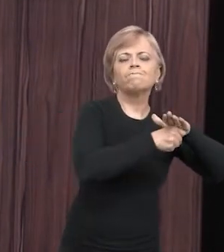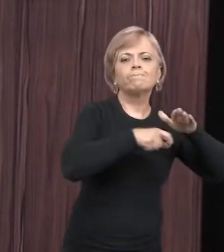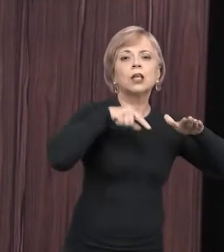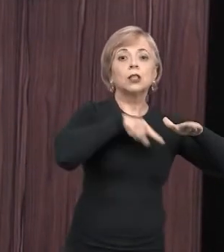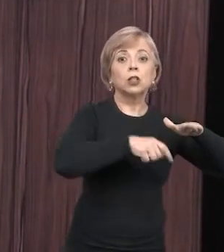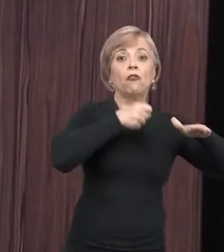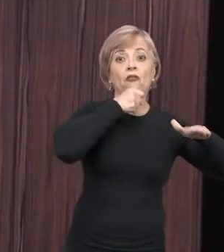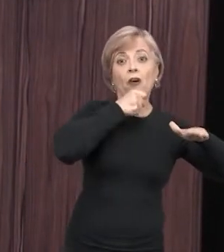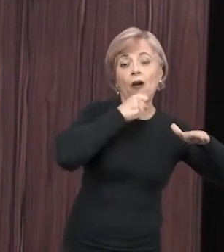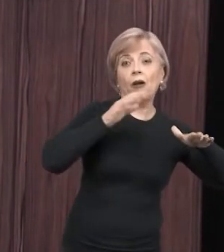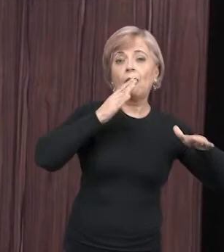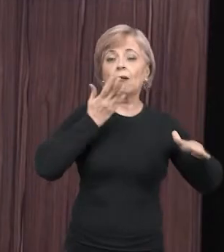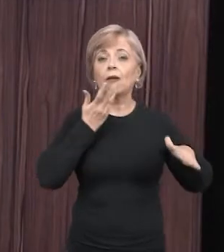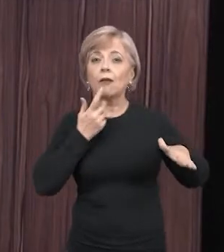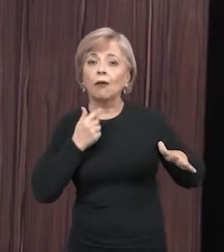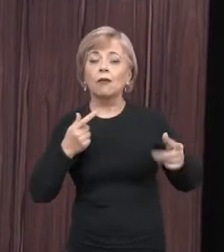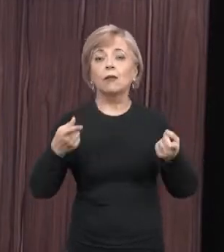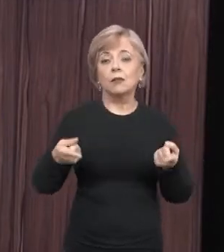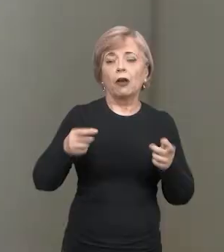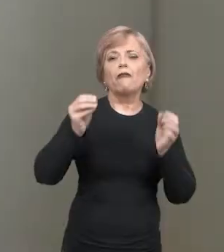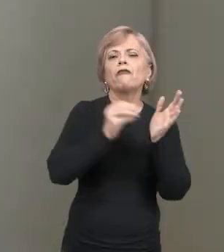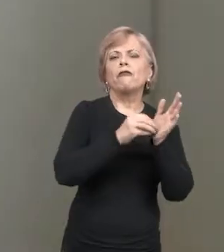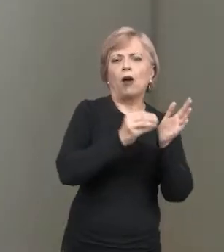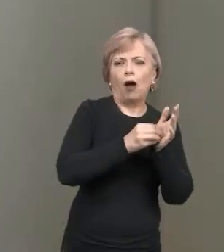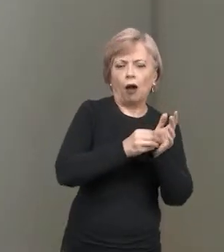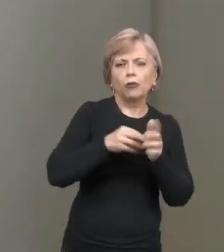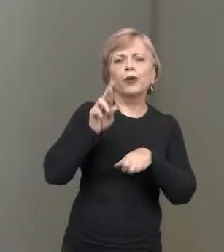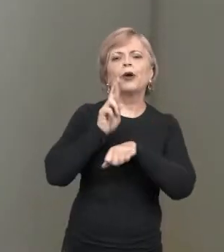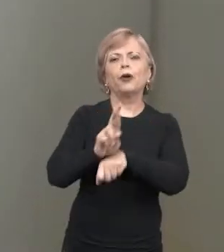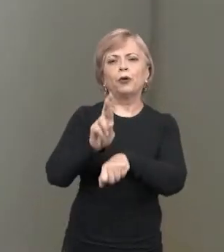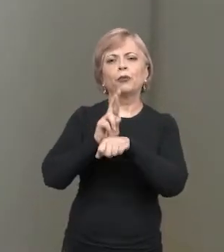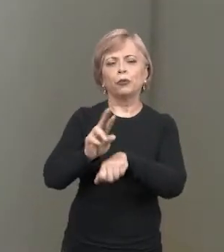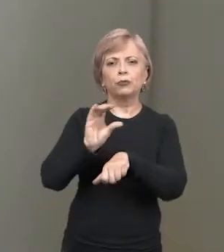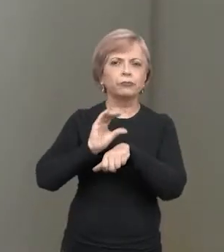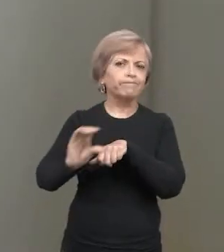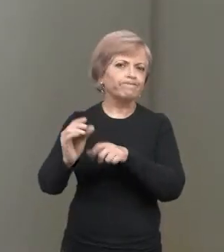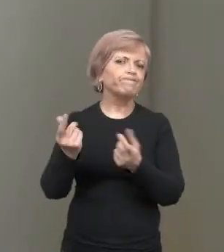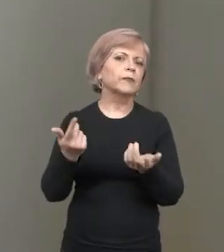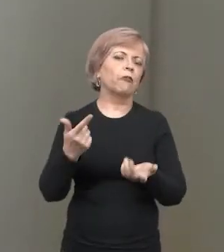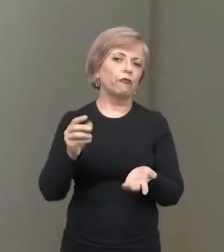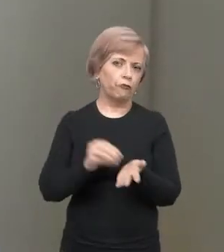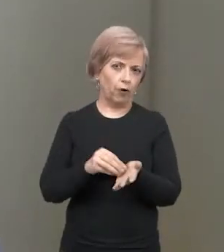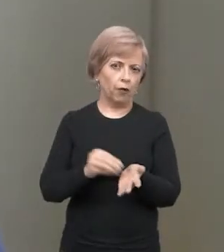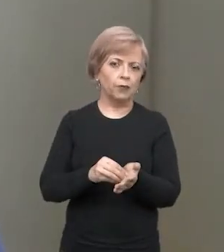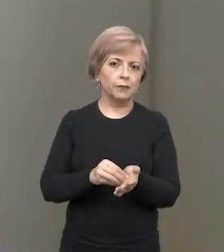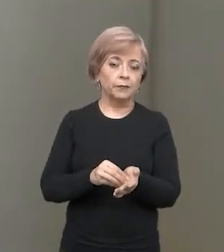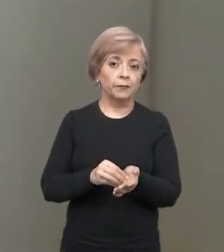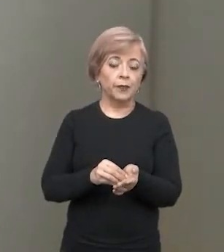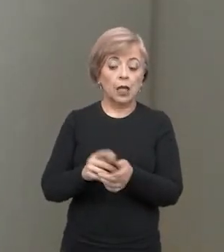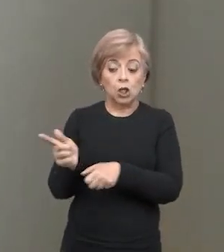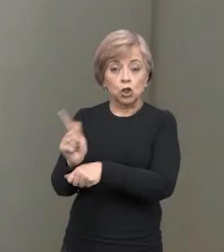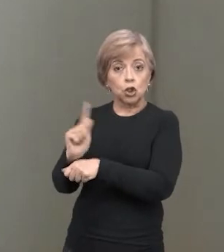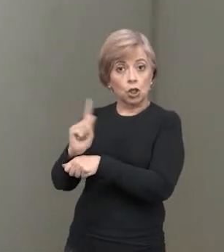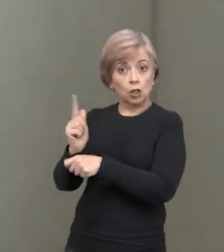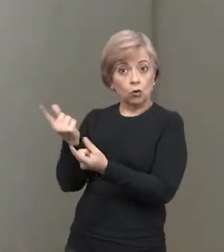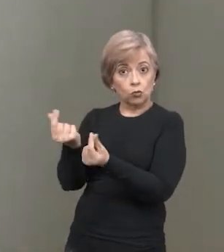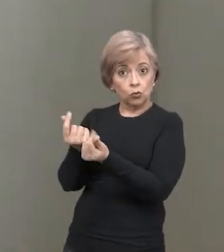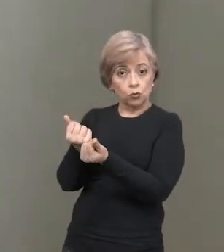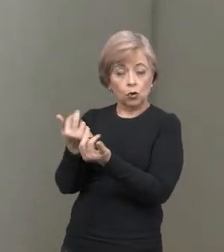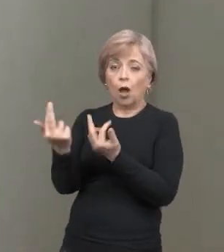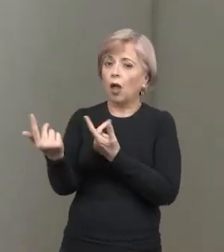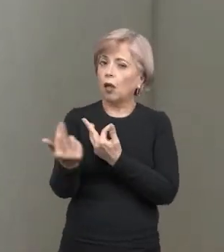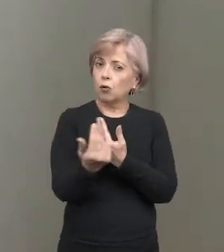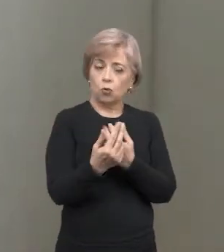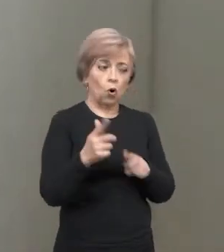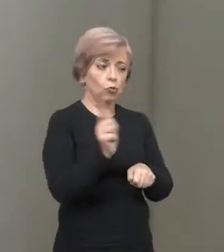isso parte de uma origem, eventual falta de recurso. Gestão da receita é tão importante quanto gestão da despesa.